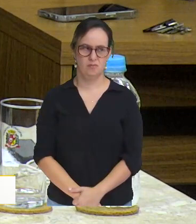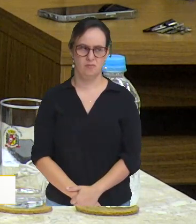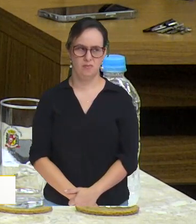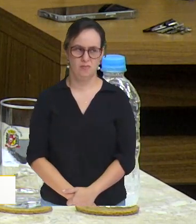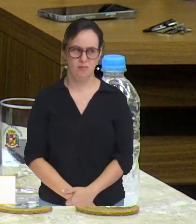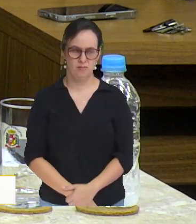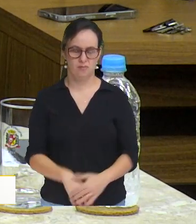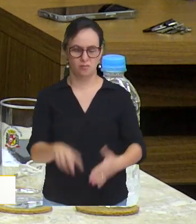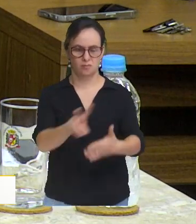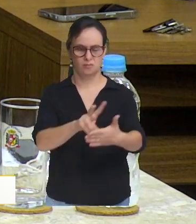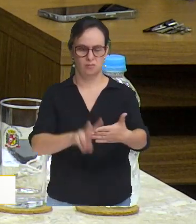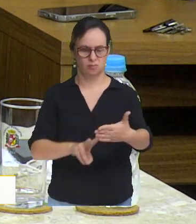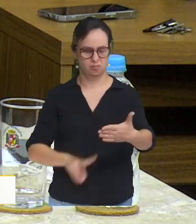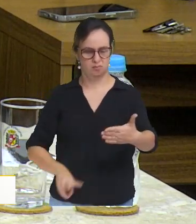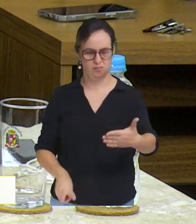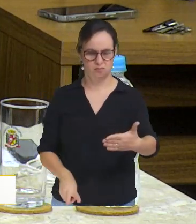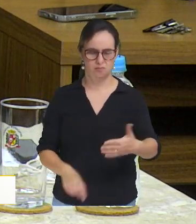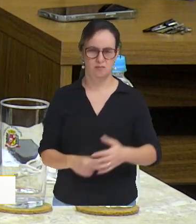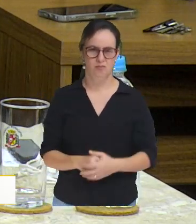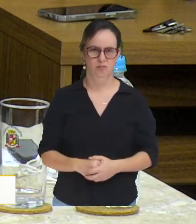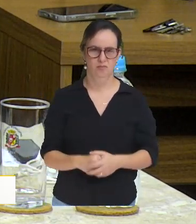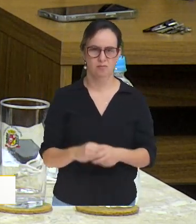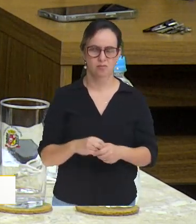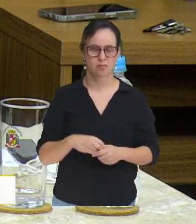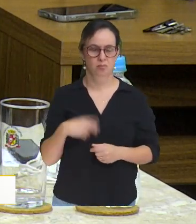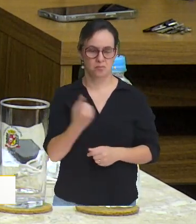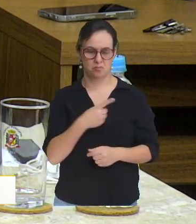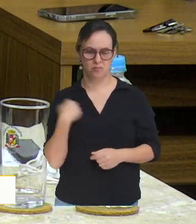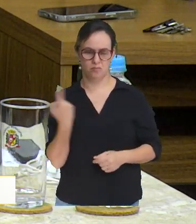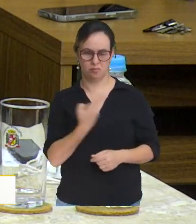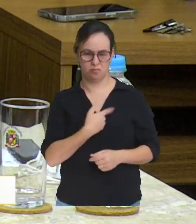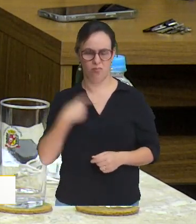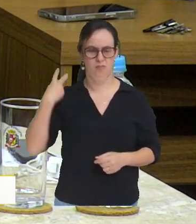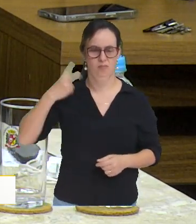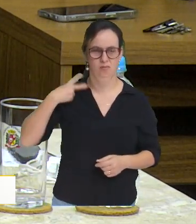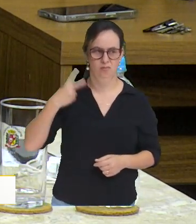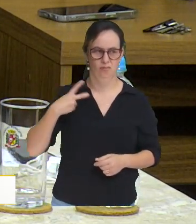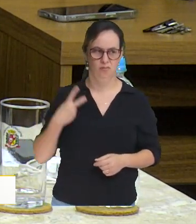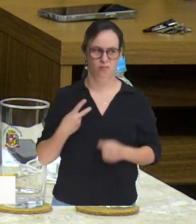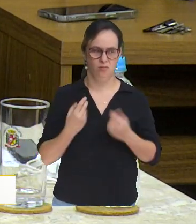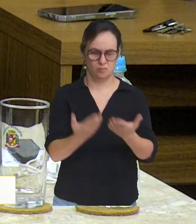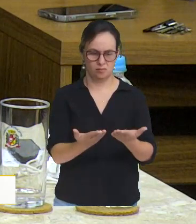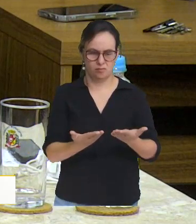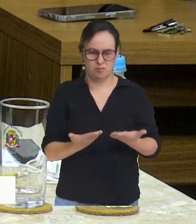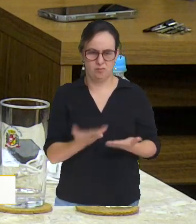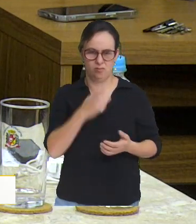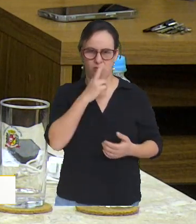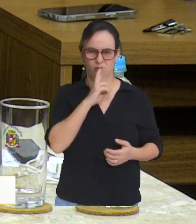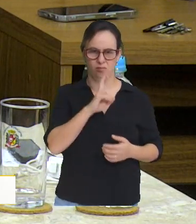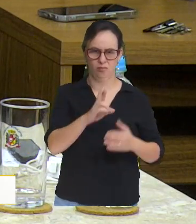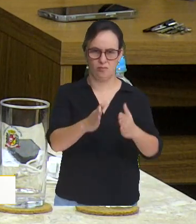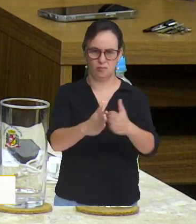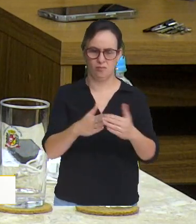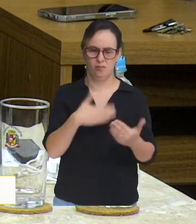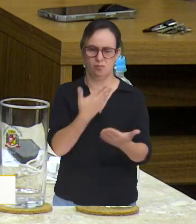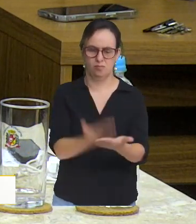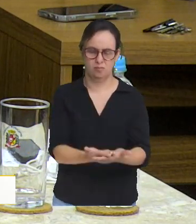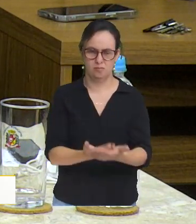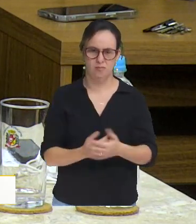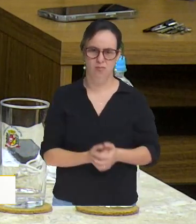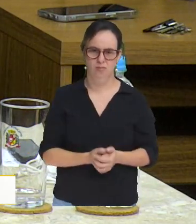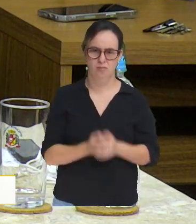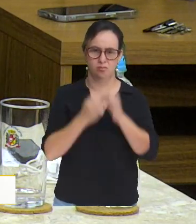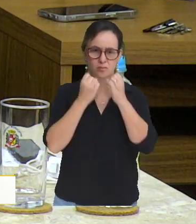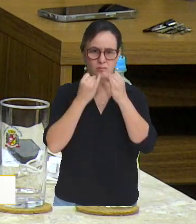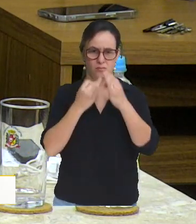analisando aqui, todos os vereadores tiveram a oportunidade de analisar a resposta do requerimento que veio com relação a esta área,